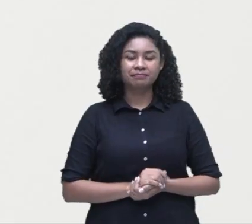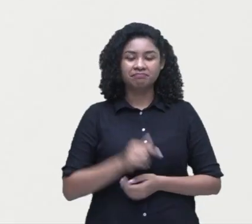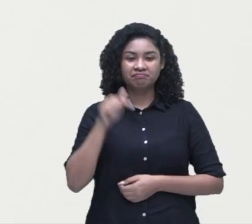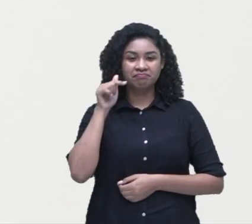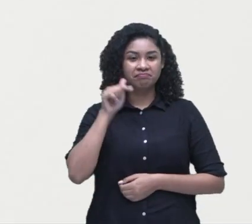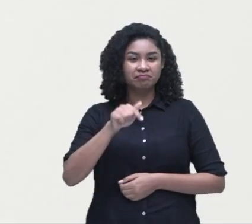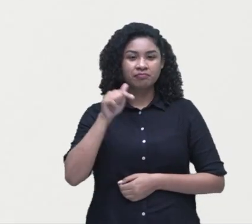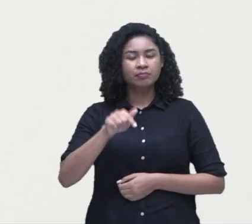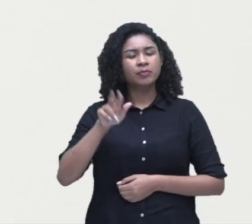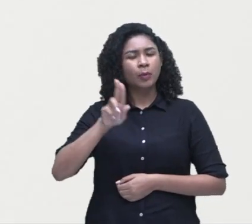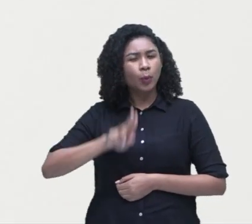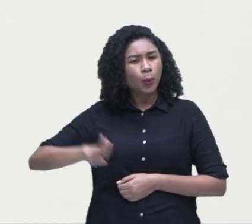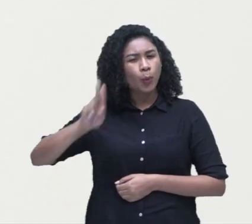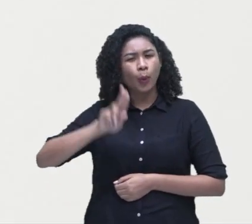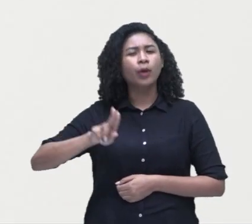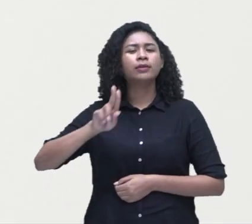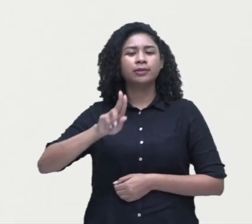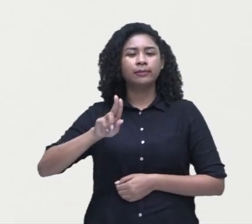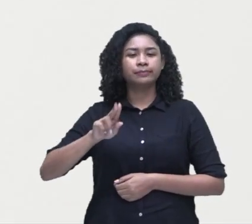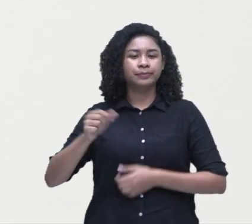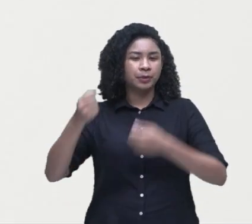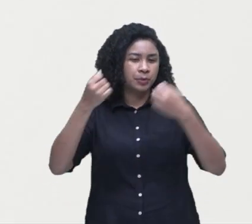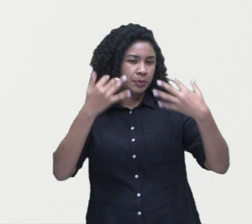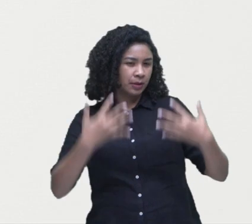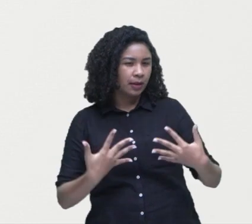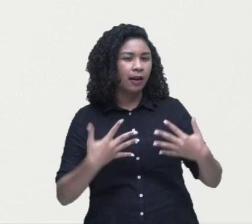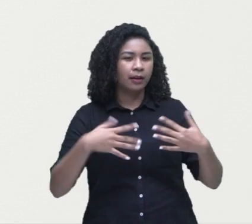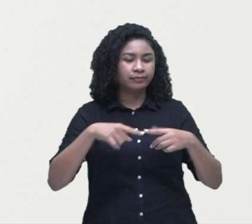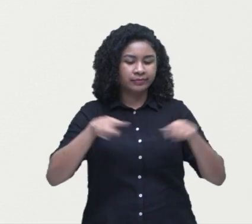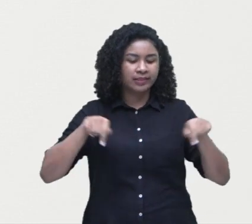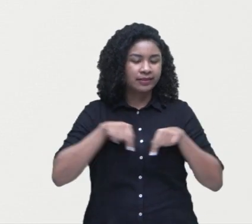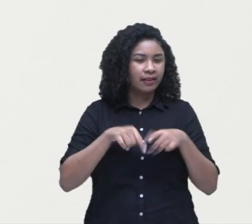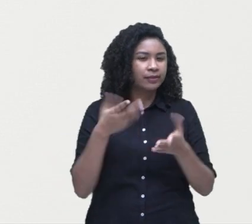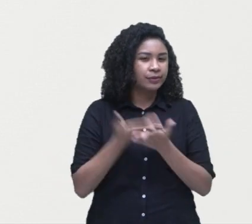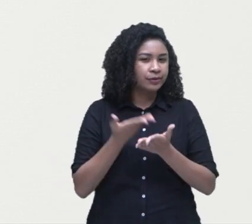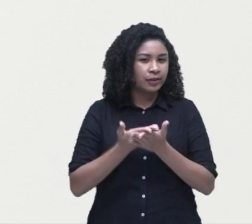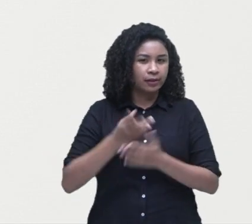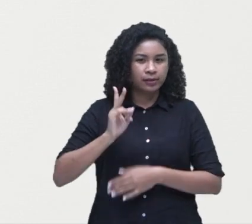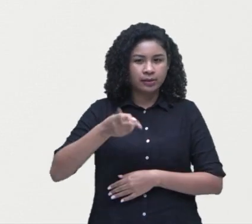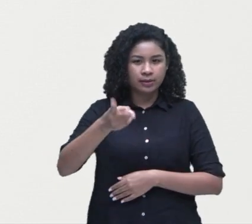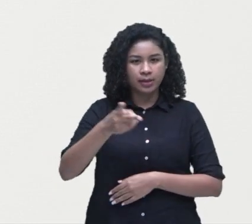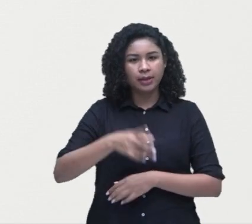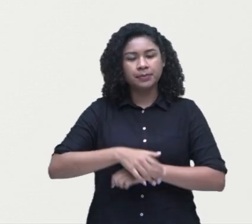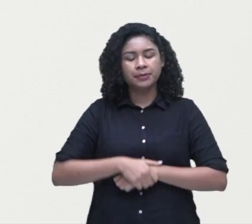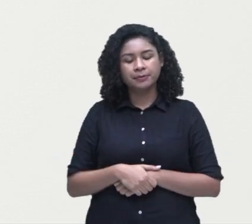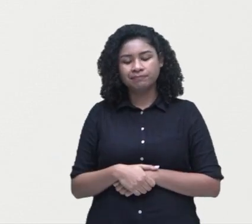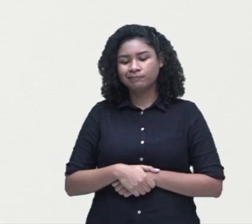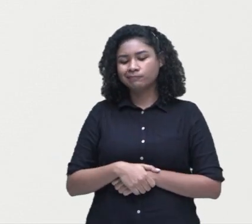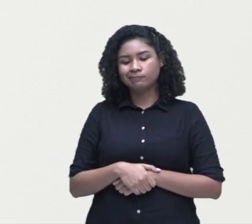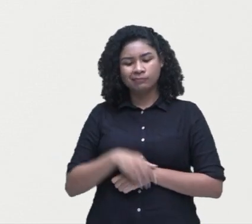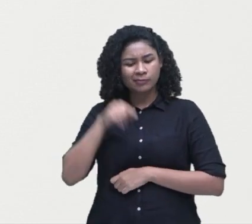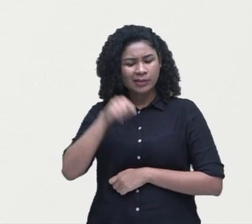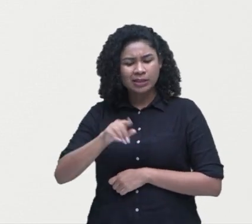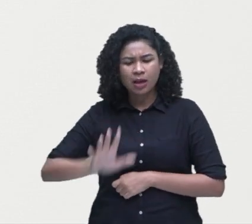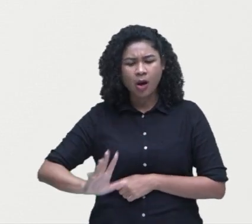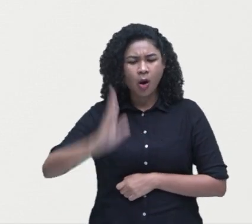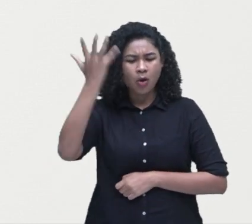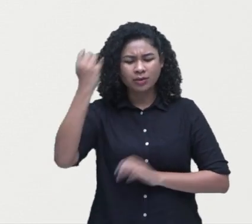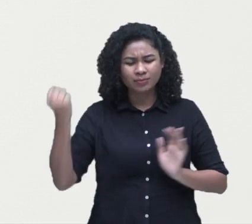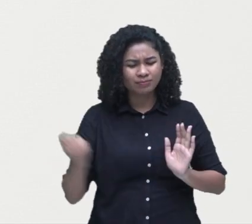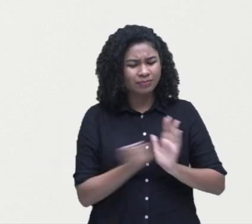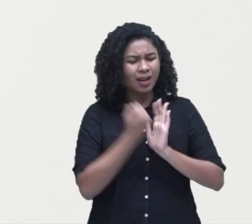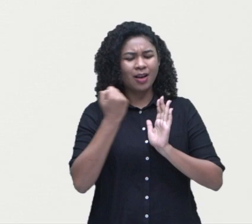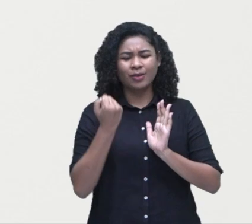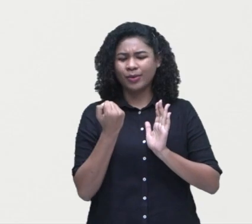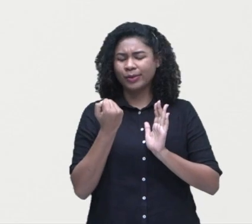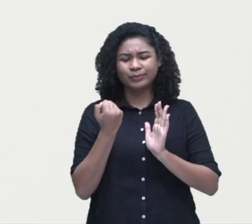muito utilizado na sala de aula. Então, nunca me esquecerei desse acontecimento na vida de